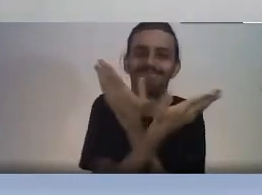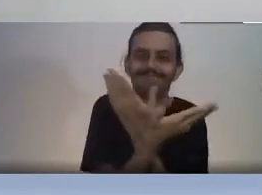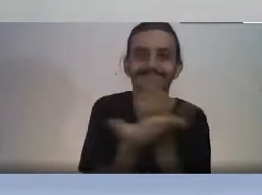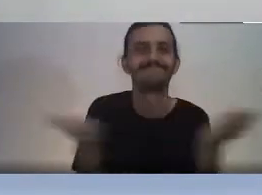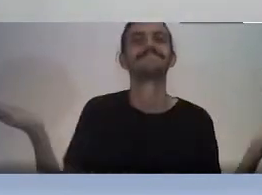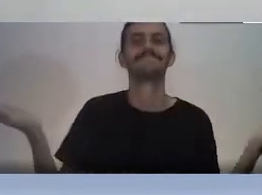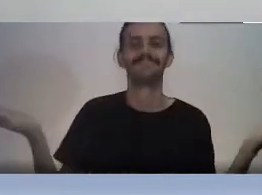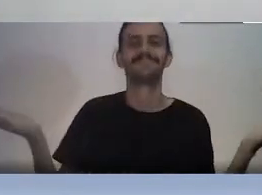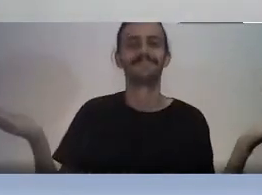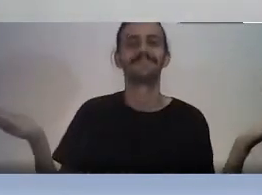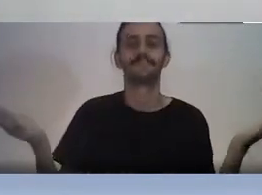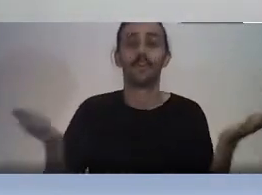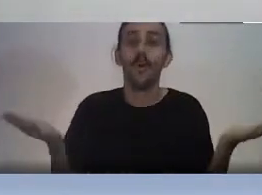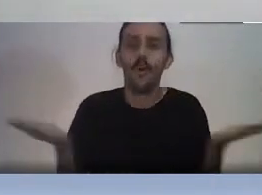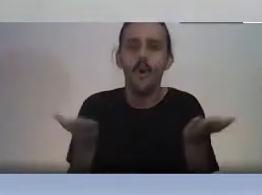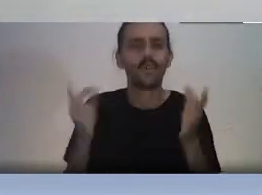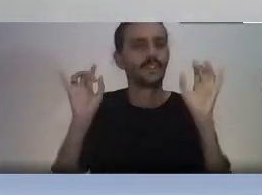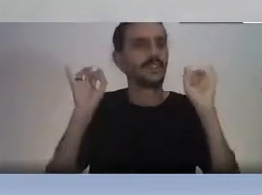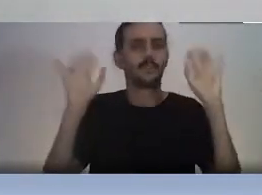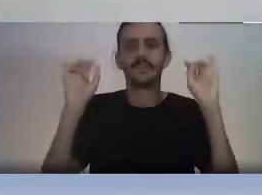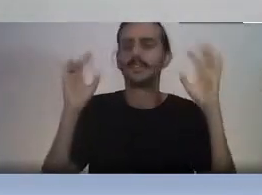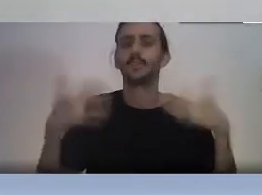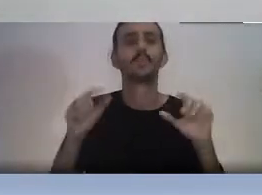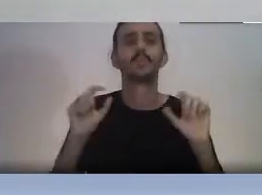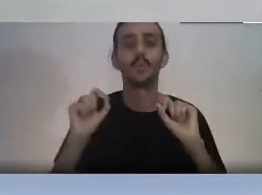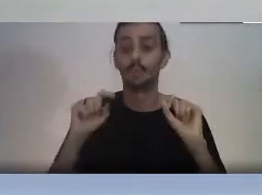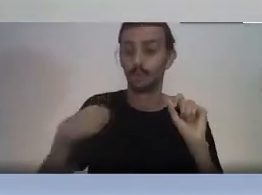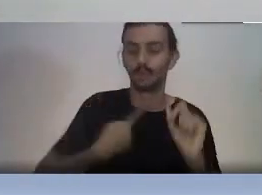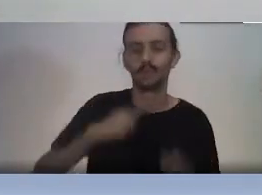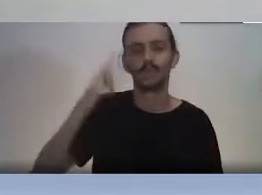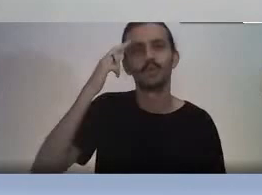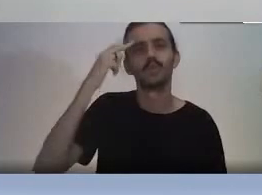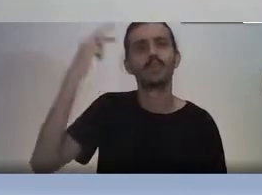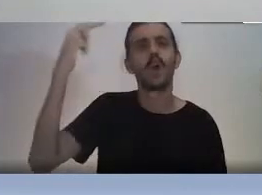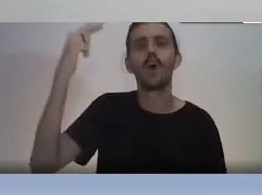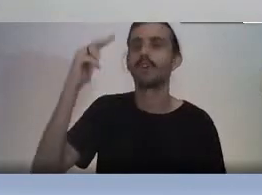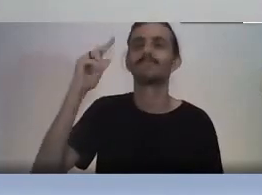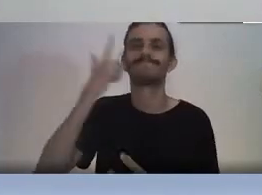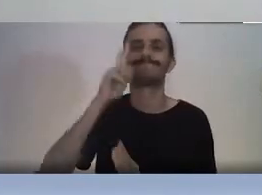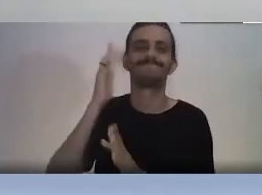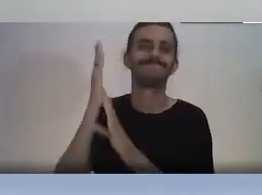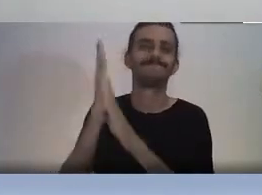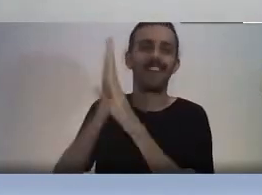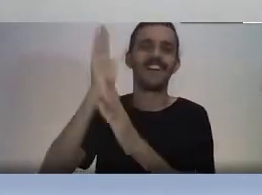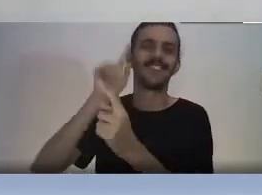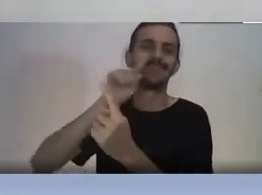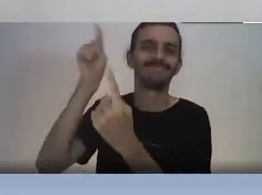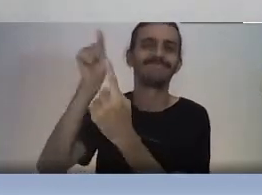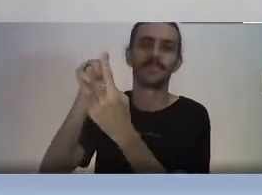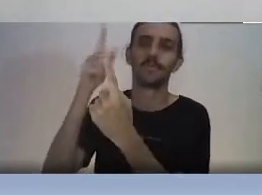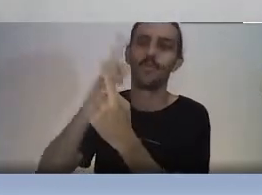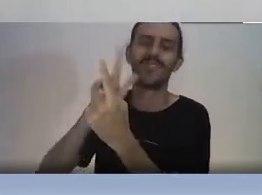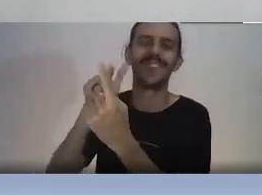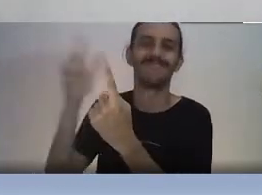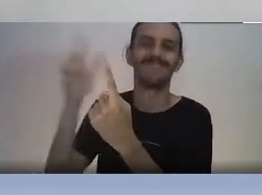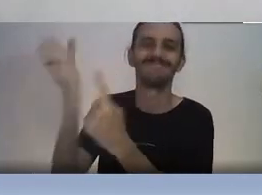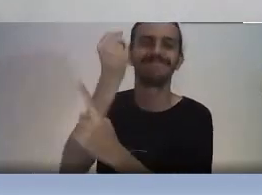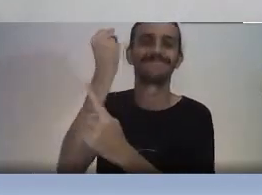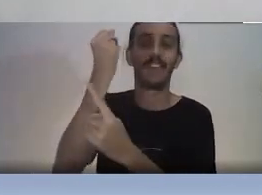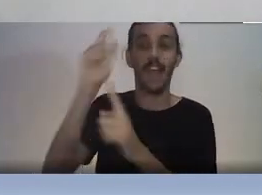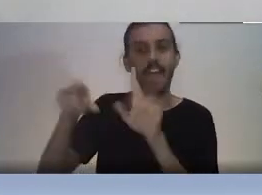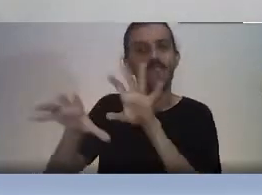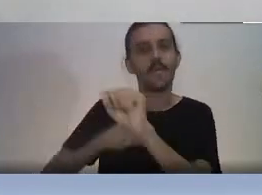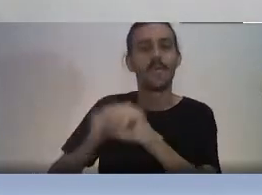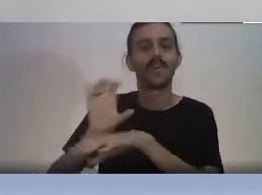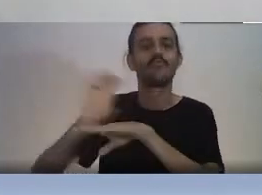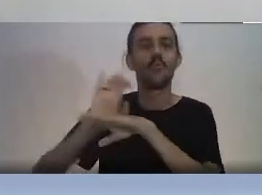dia tão especial, realizamos um grande sonho. Nos formamos no melhor curso de Psicologia do país. Numa